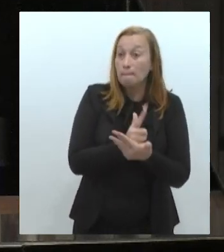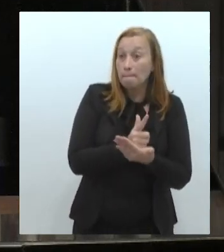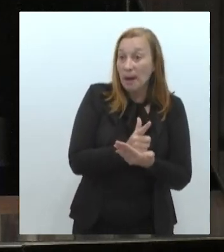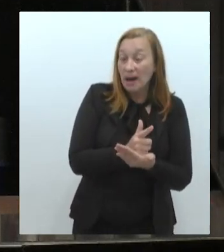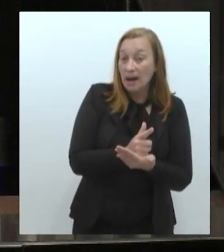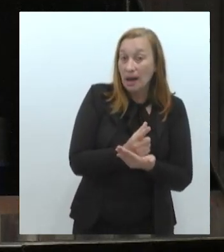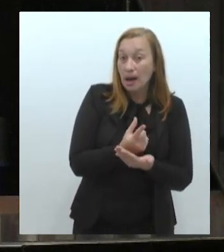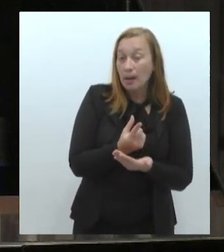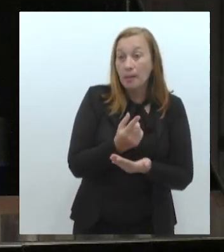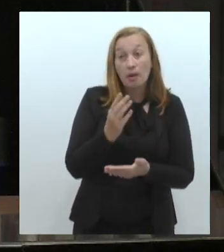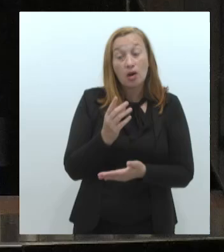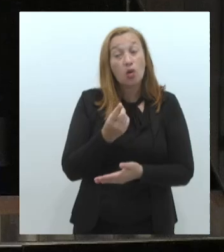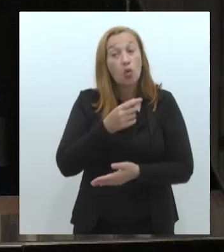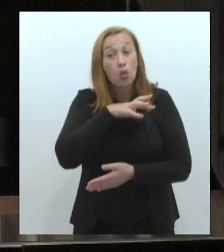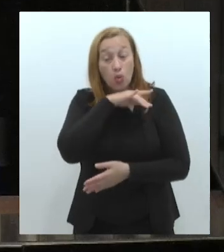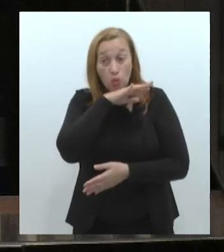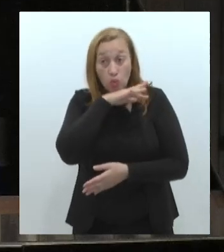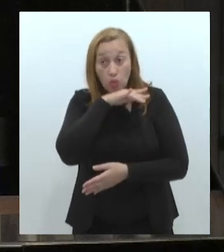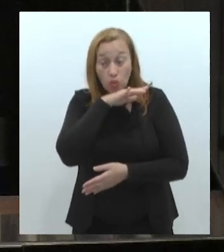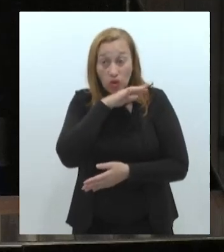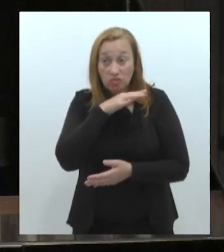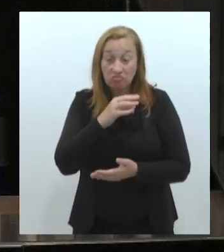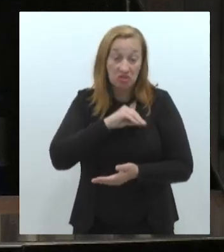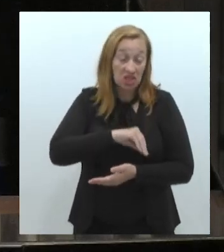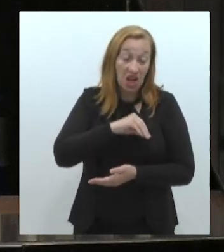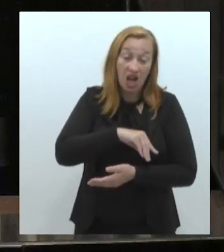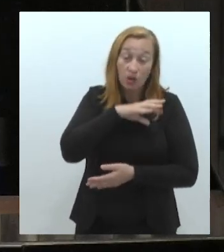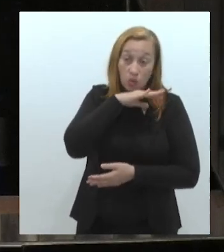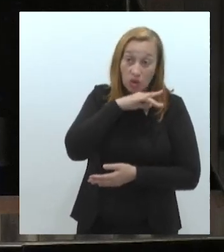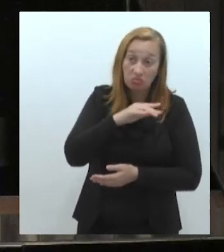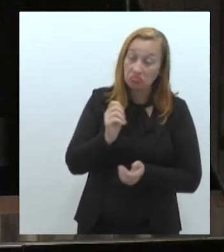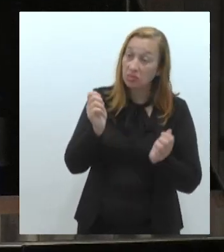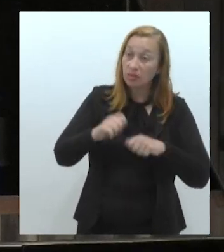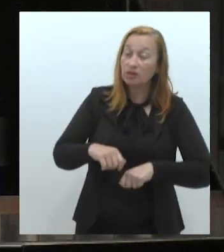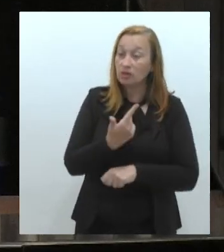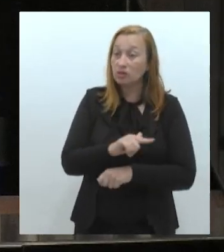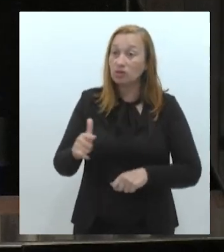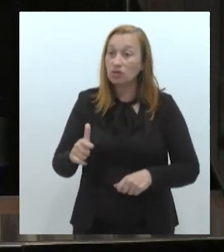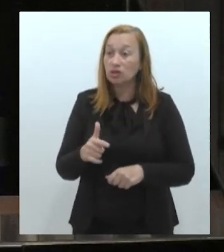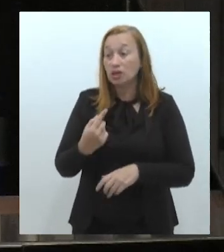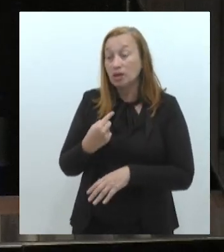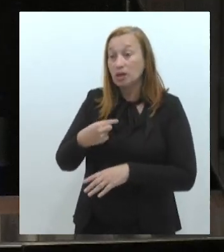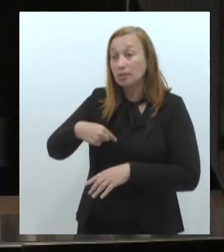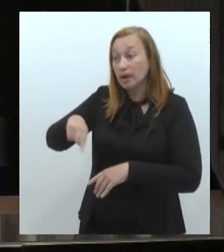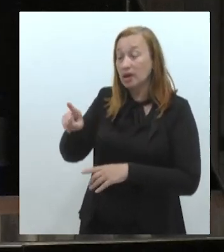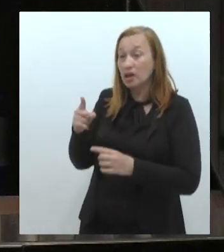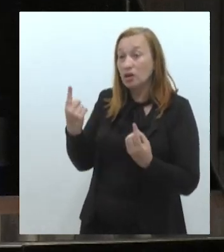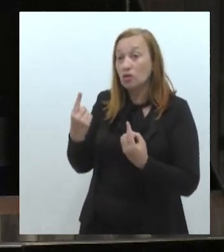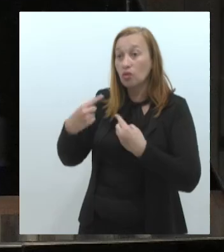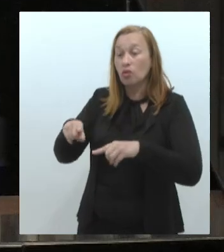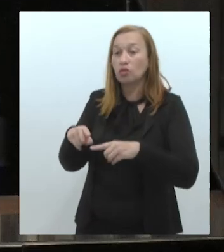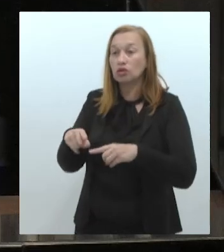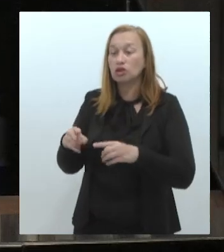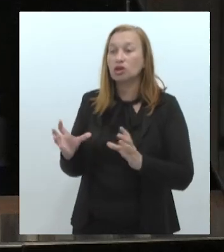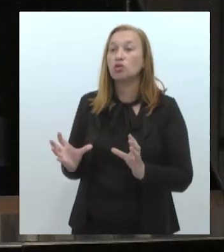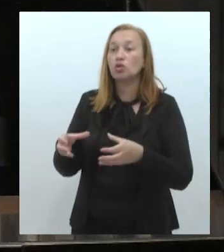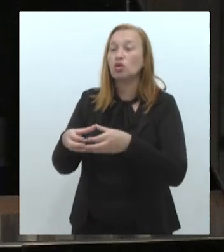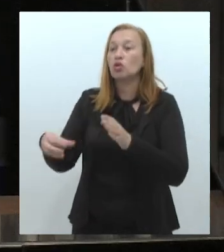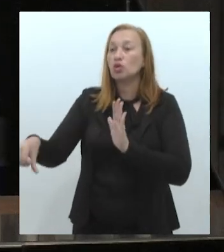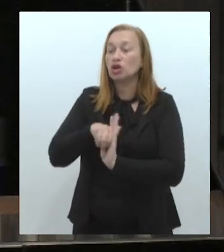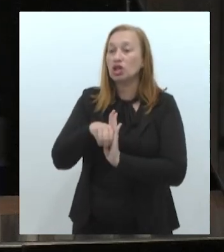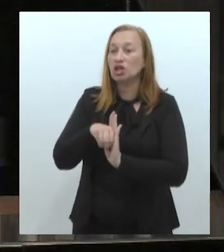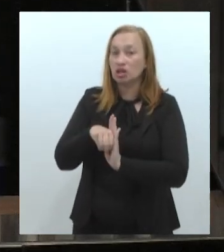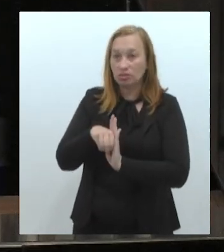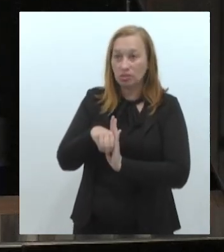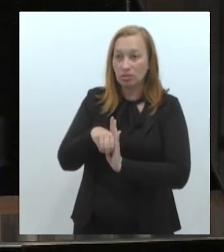mal estruturada, não tem capacitação e ainda é colocada para enfrentar um crime organizado, para ficar ali